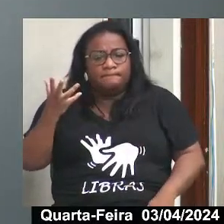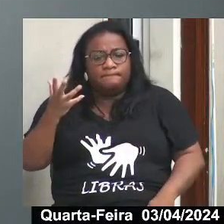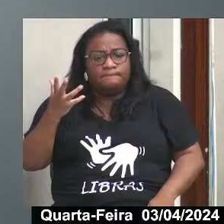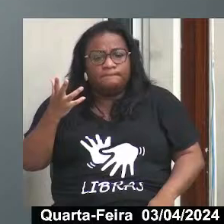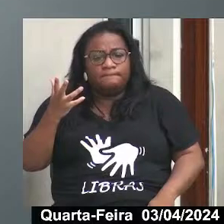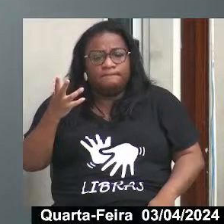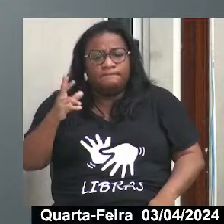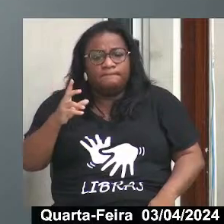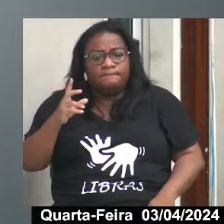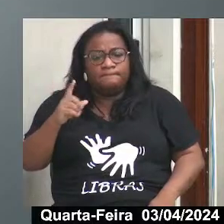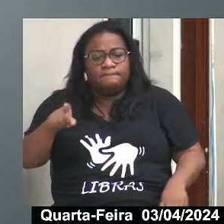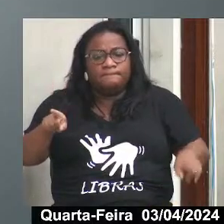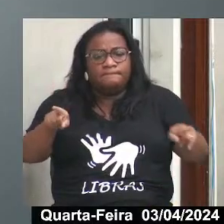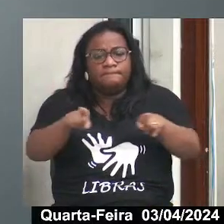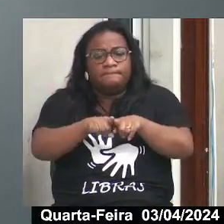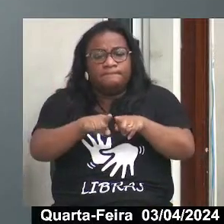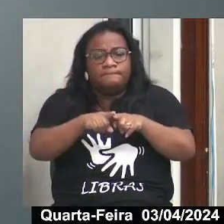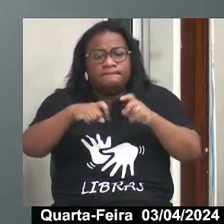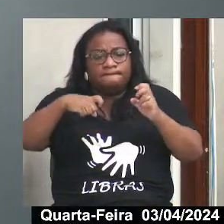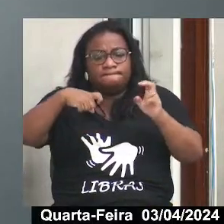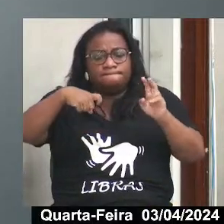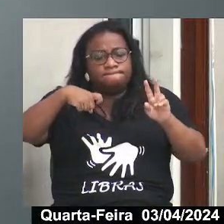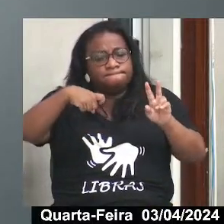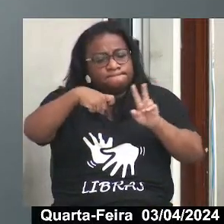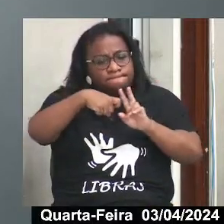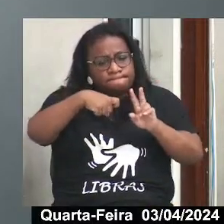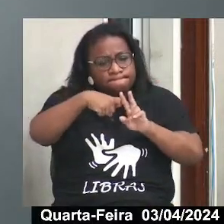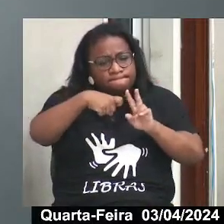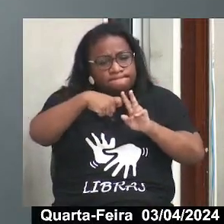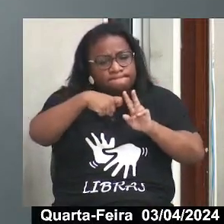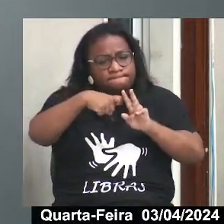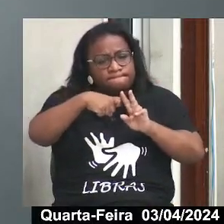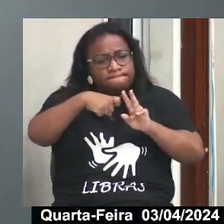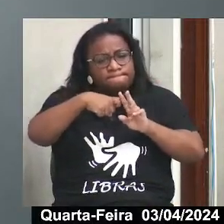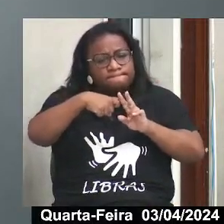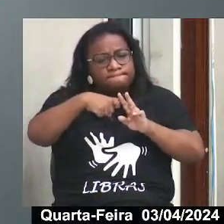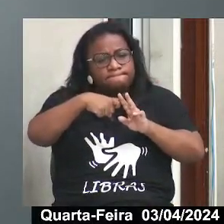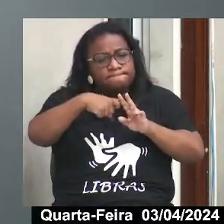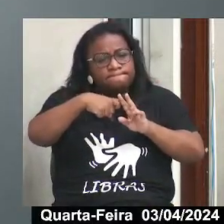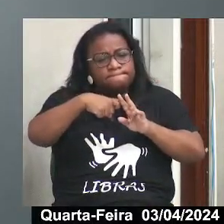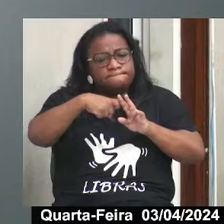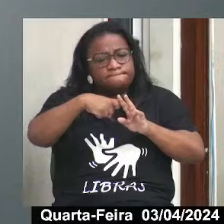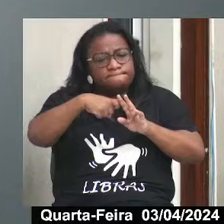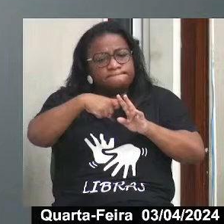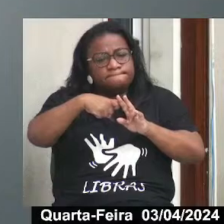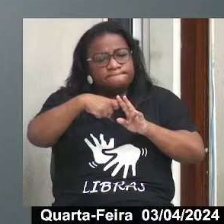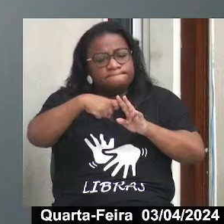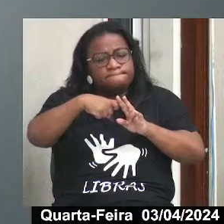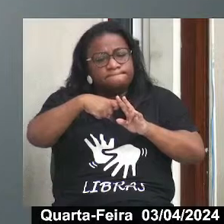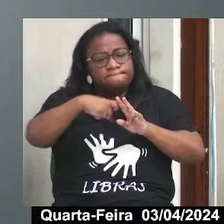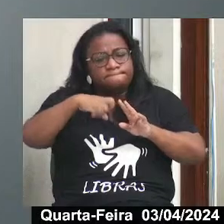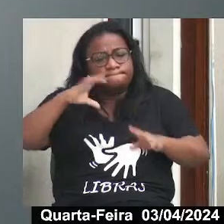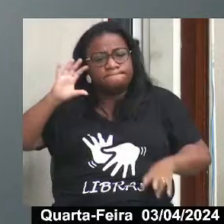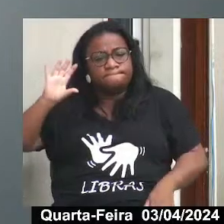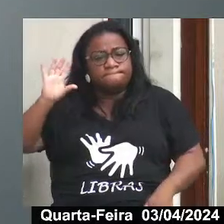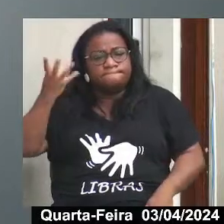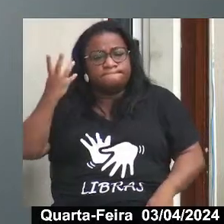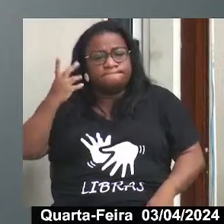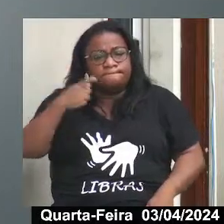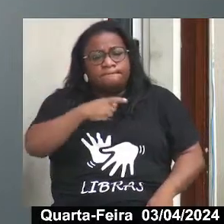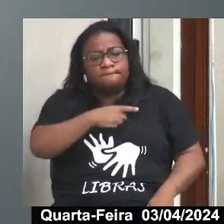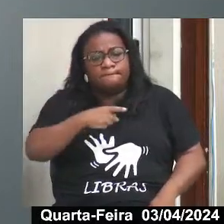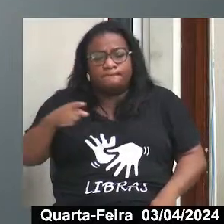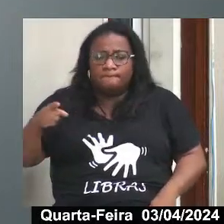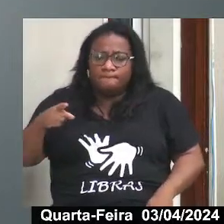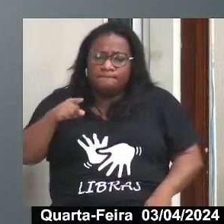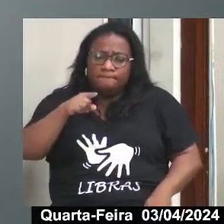hospital veterinário, campo de futebol, quantas coisas boas está recebendo aquela região ali, Zezinho.